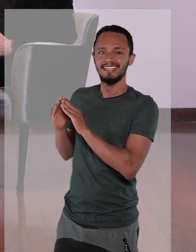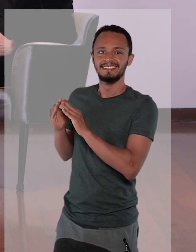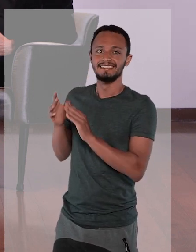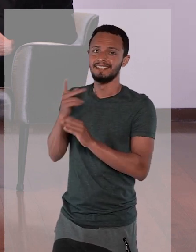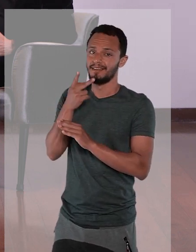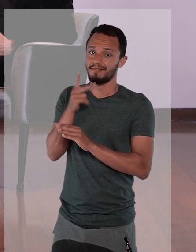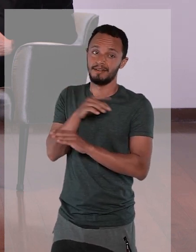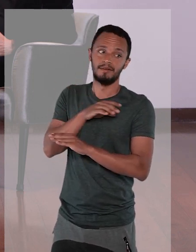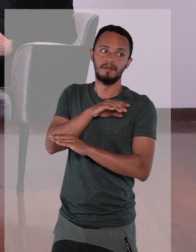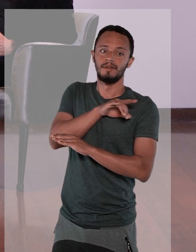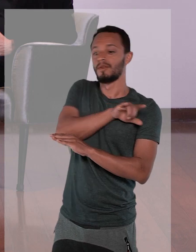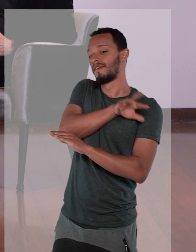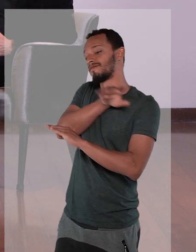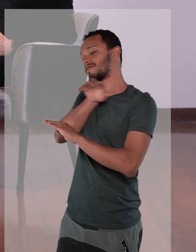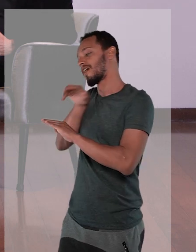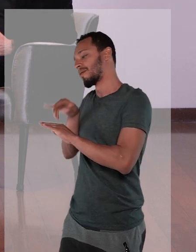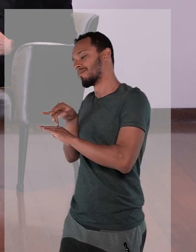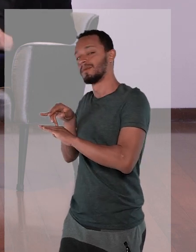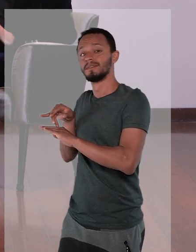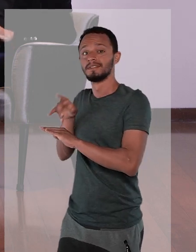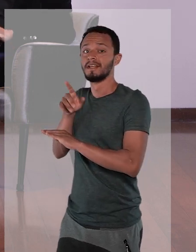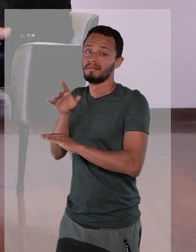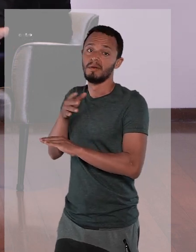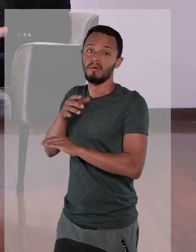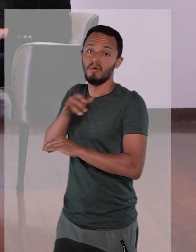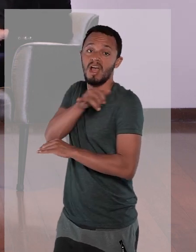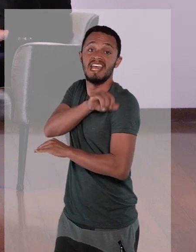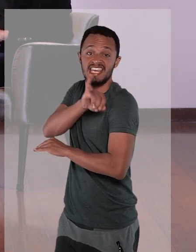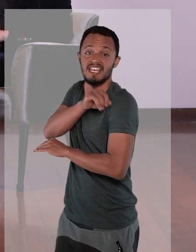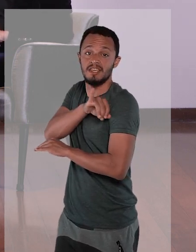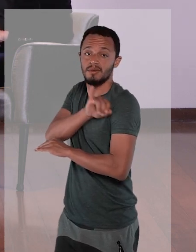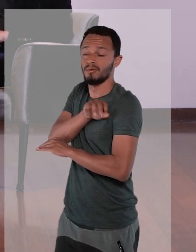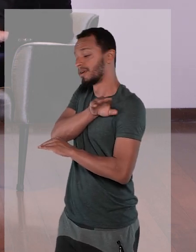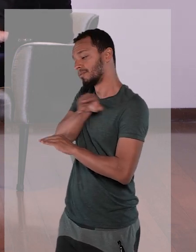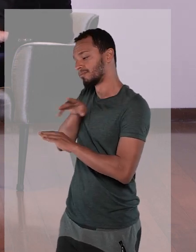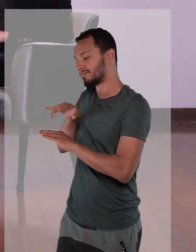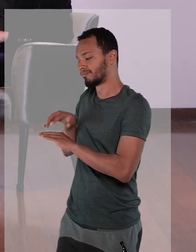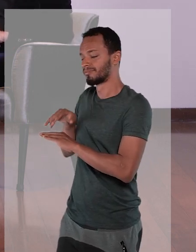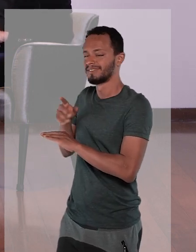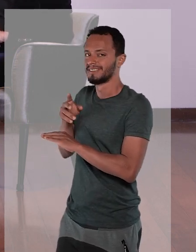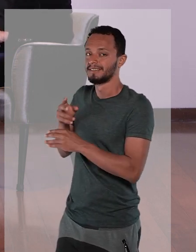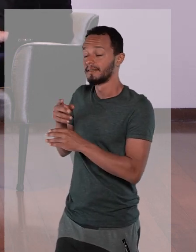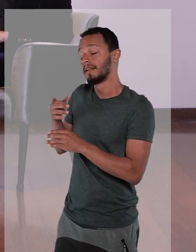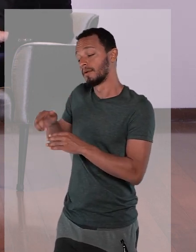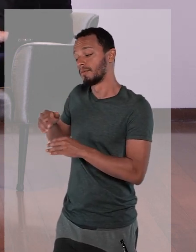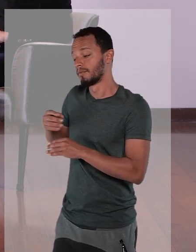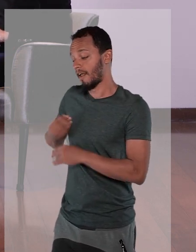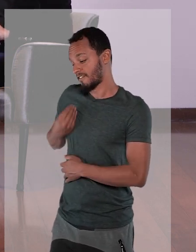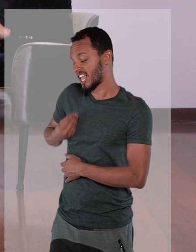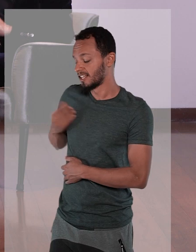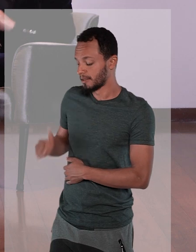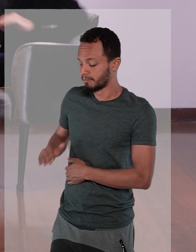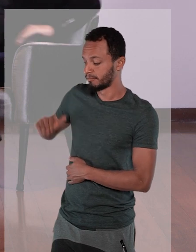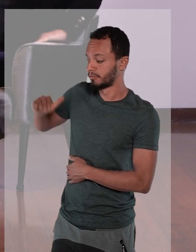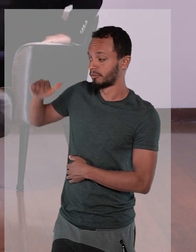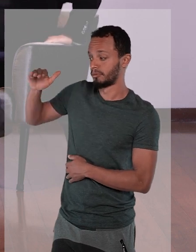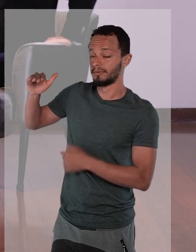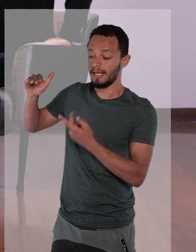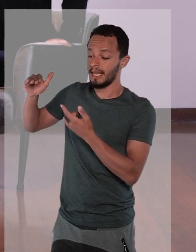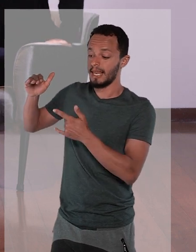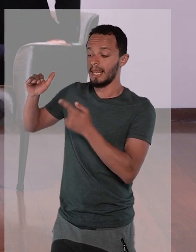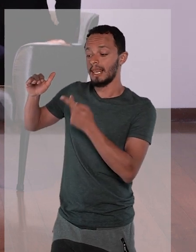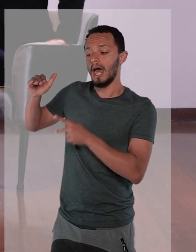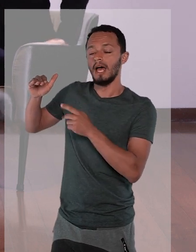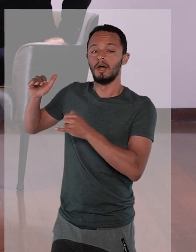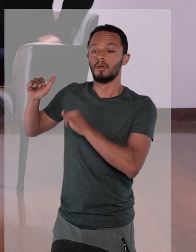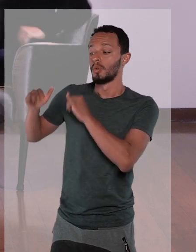praias, enfim. Mas eu cresci no Rio de Janeiro, né? Então, hoje eu disse até isso para o Afonso, né? Nós somos do lugar onde fazemos a